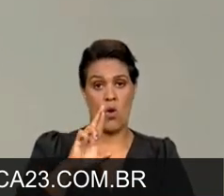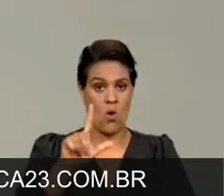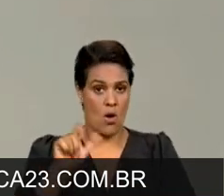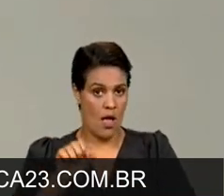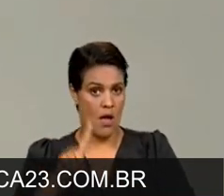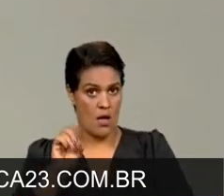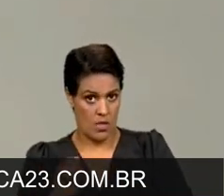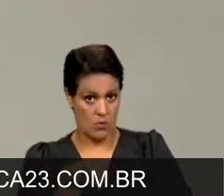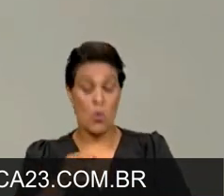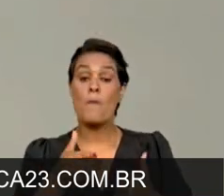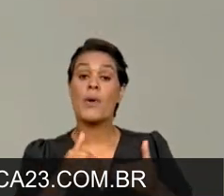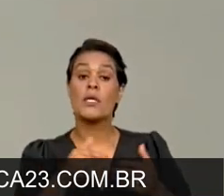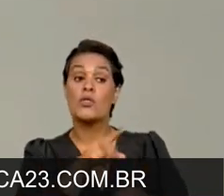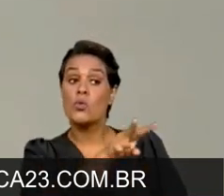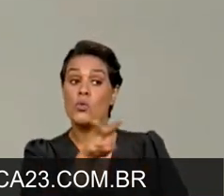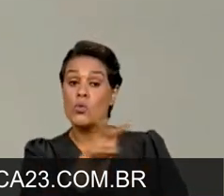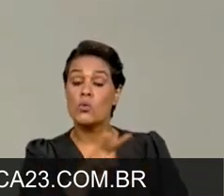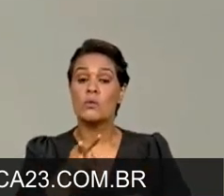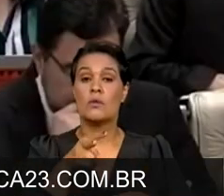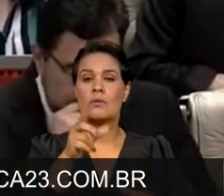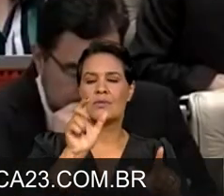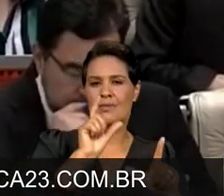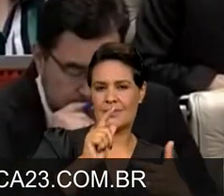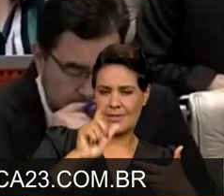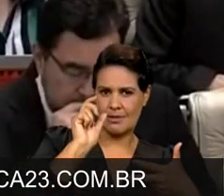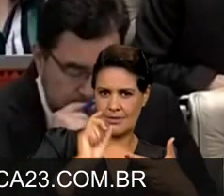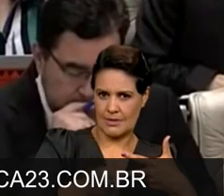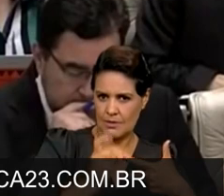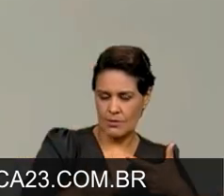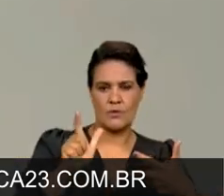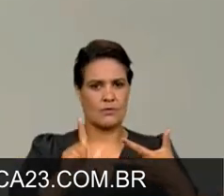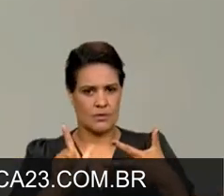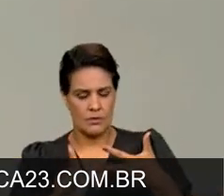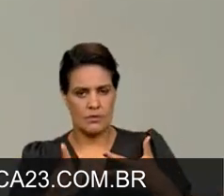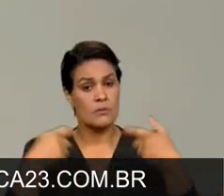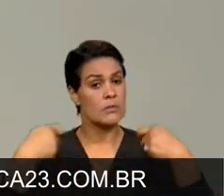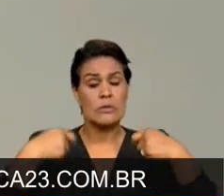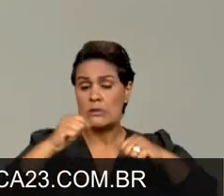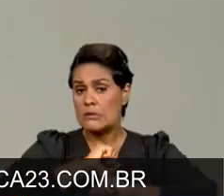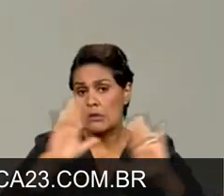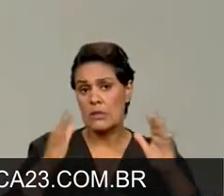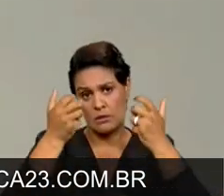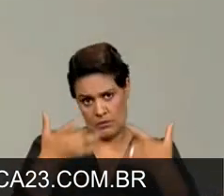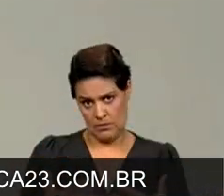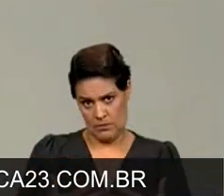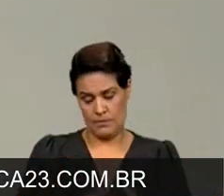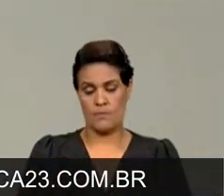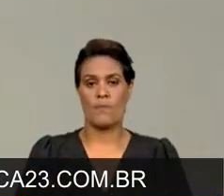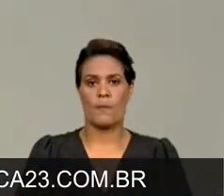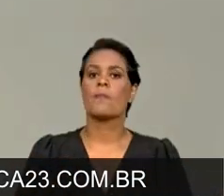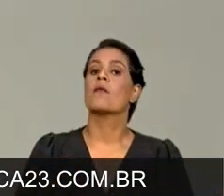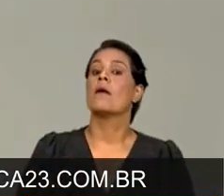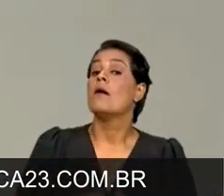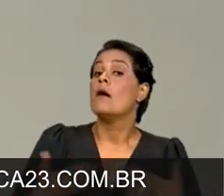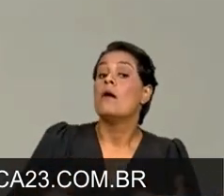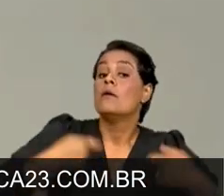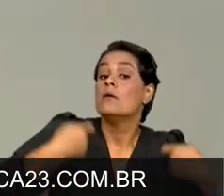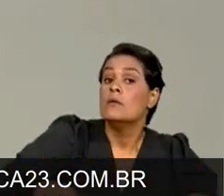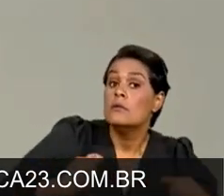do Legislativo uma posição mais clara em relação ao tema. É preciso questionar, é necessário, adequado ou